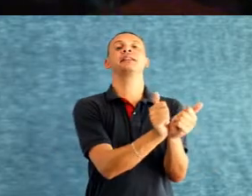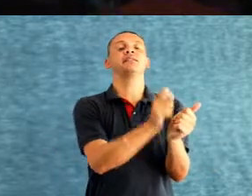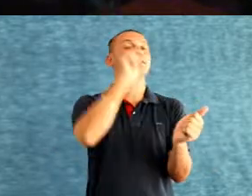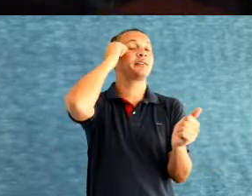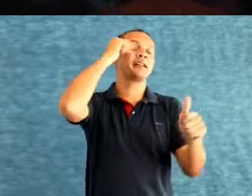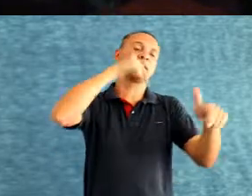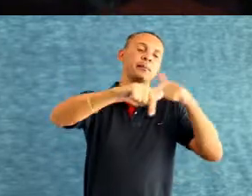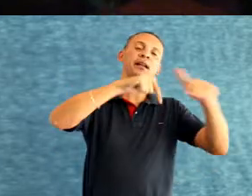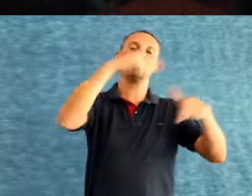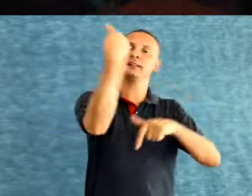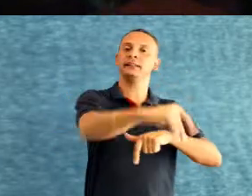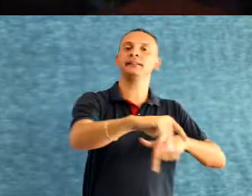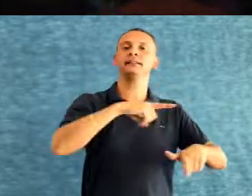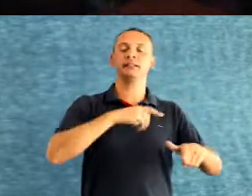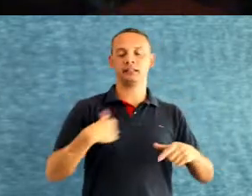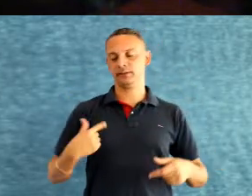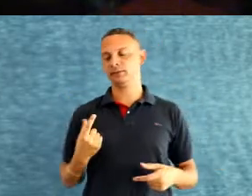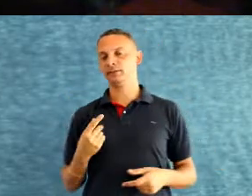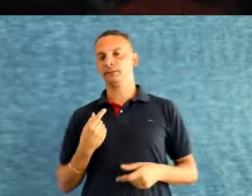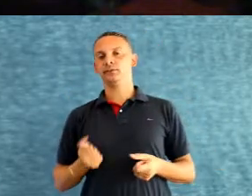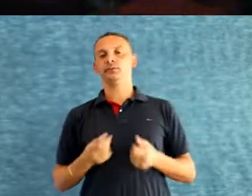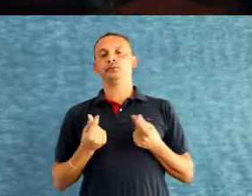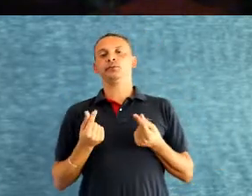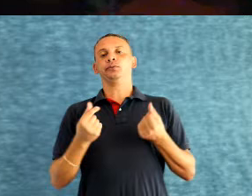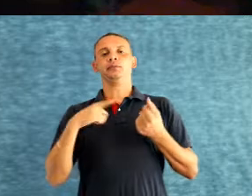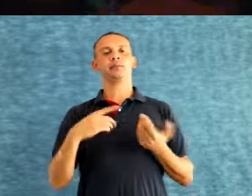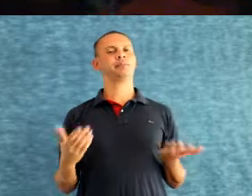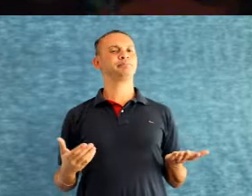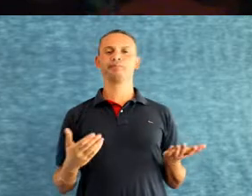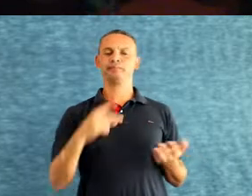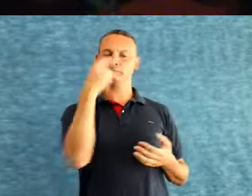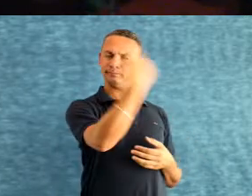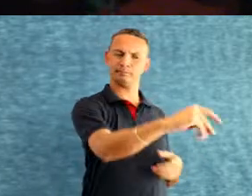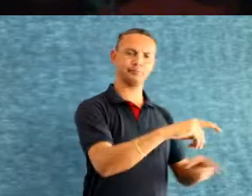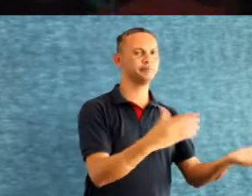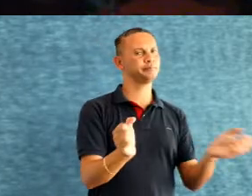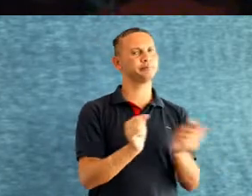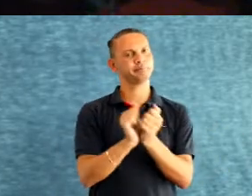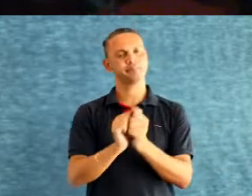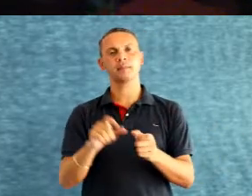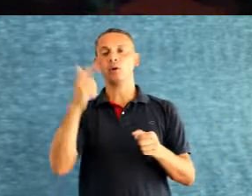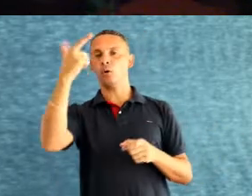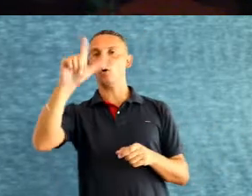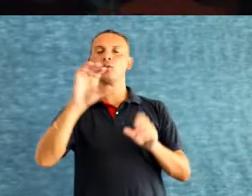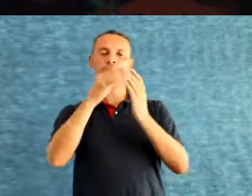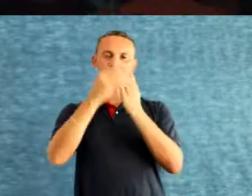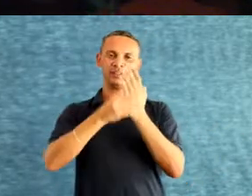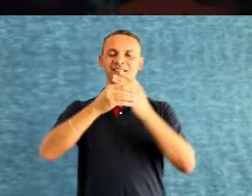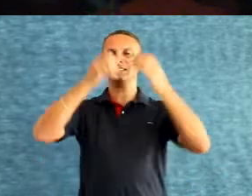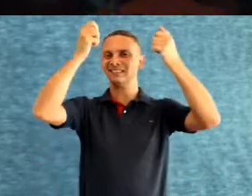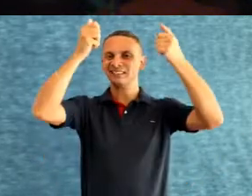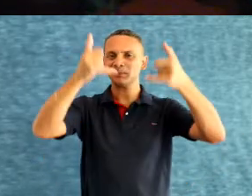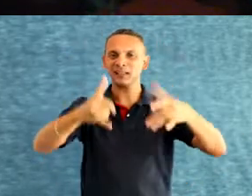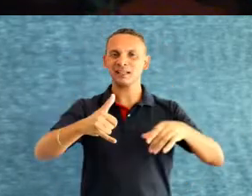instituição escravocrata a um crime. São palavras dela. Em Opúsculo Humanitário, de 1853, as referências